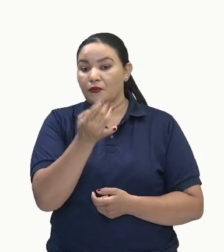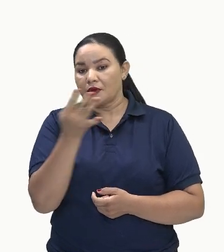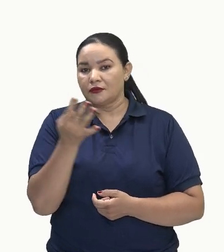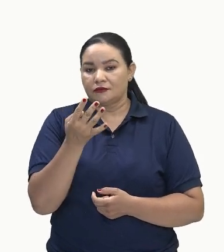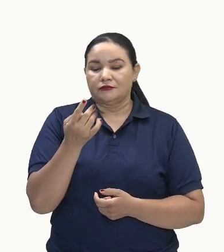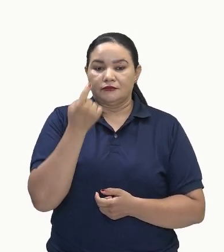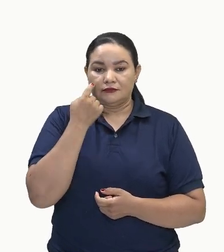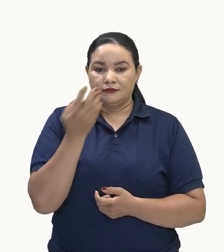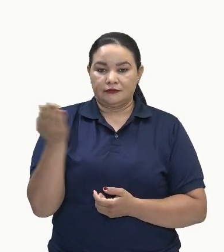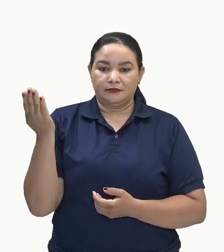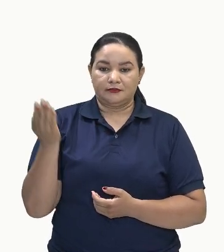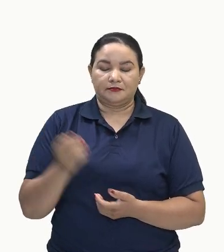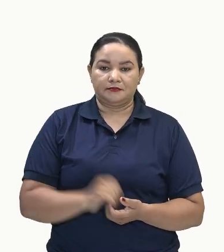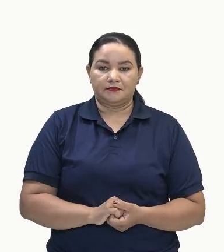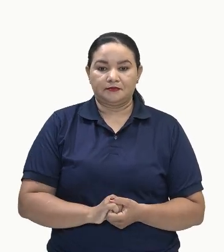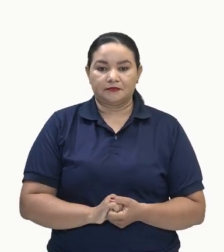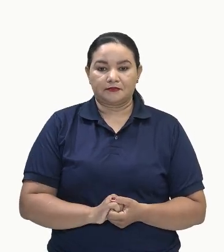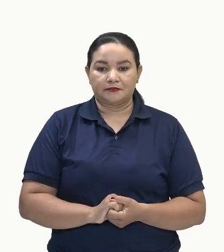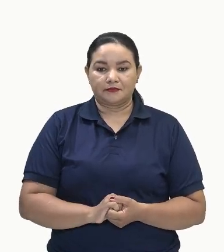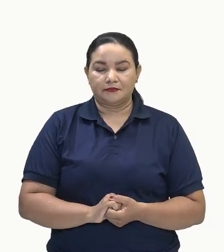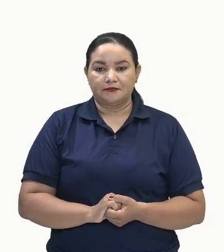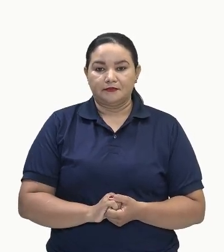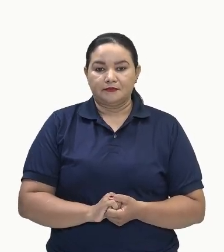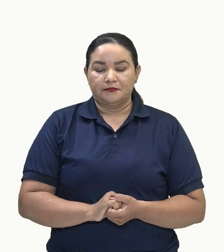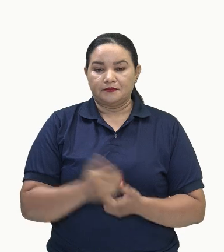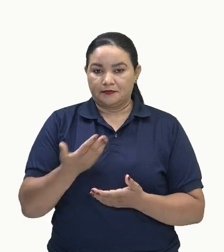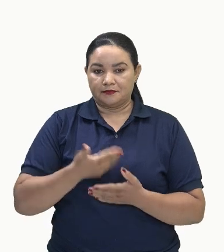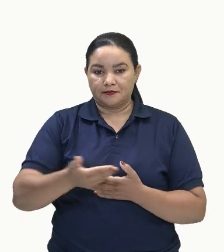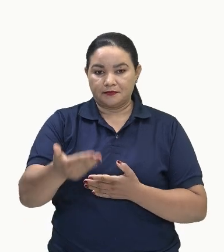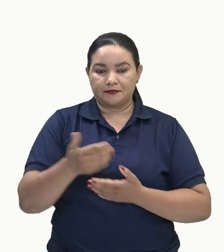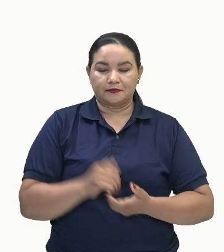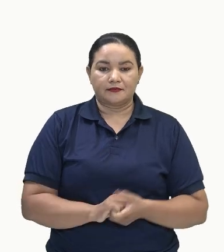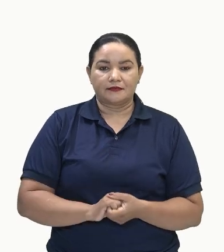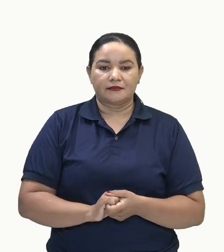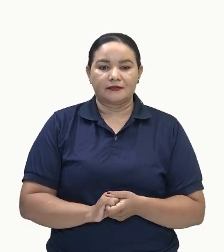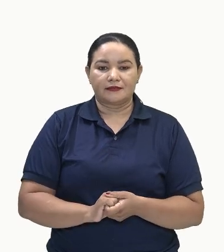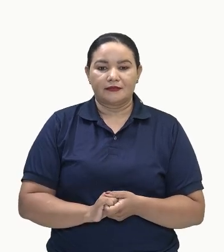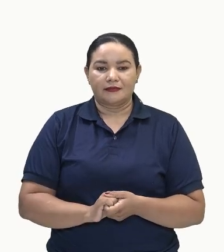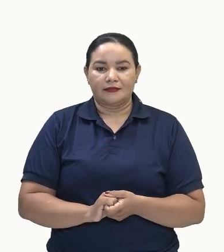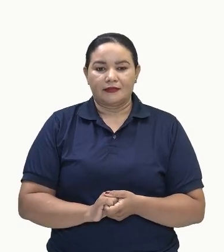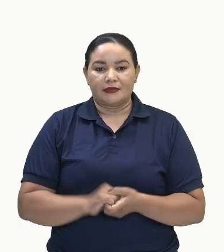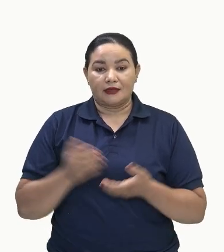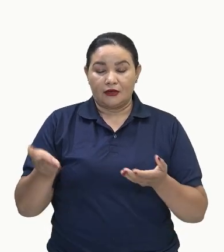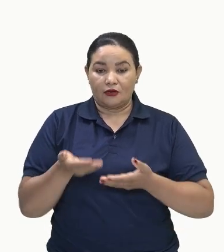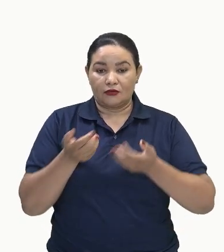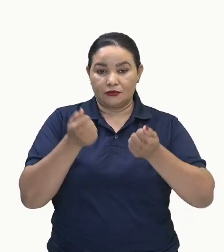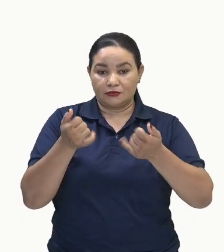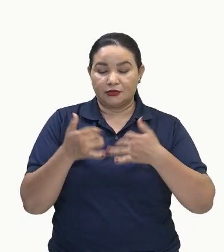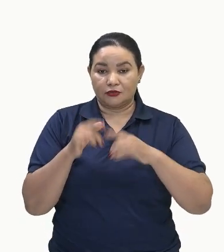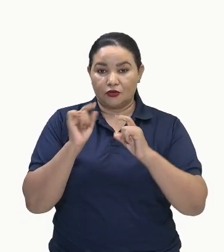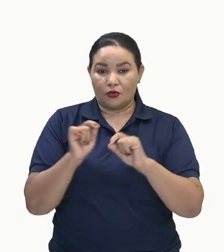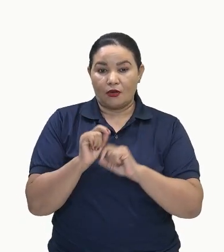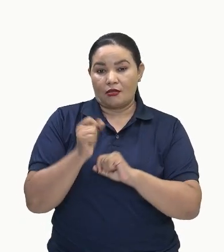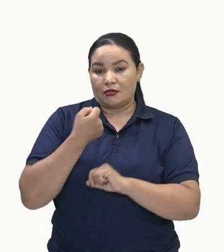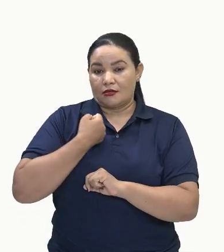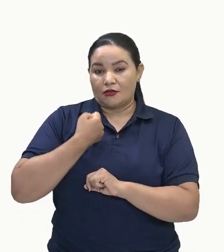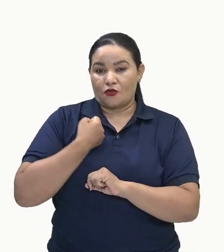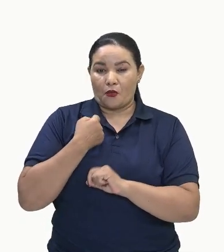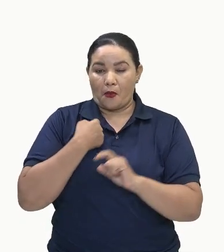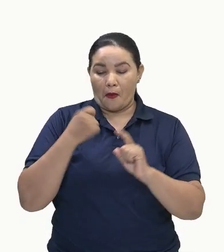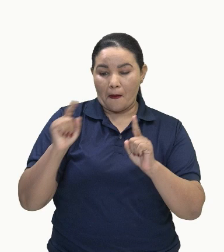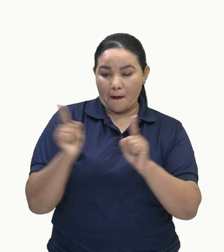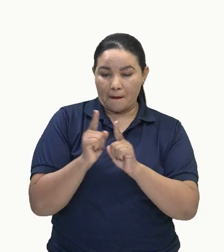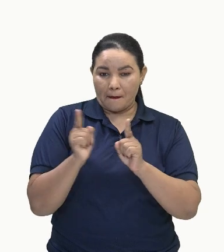sextilhão. Tudo bem? Bora continuar aqui, porque agora vamos falar aqui, ó, de números muito pequenos,